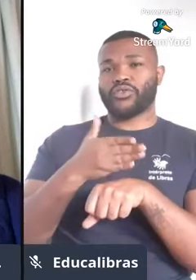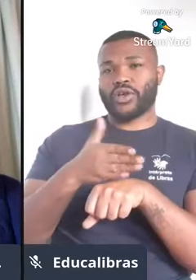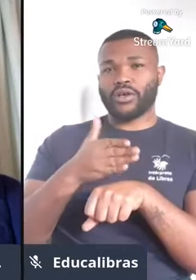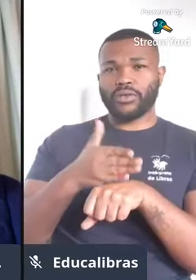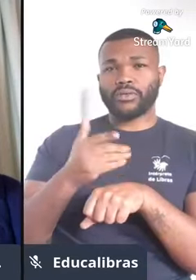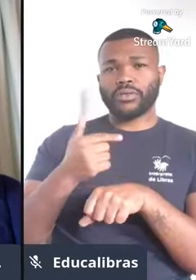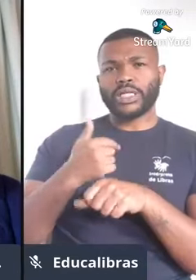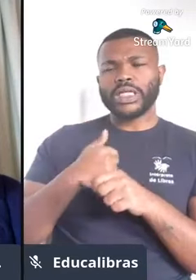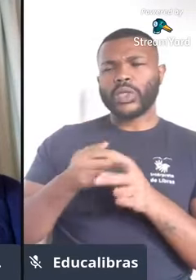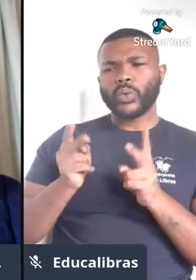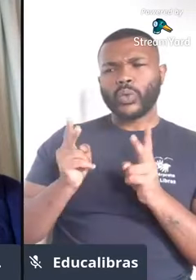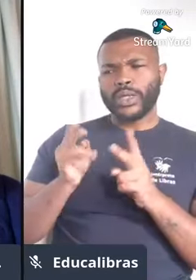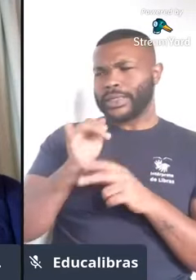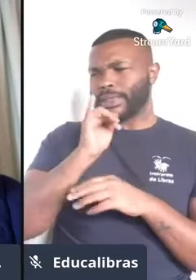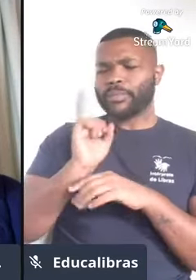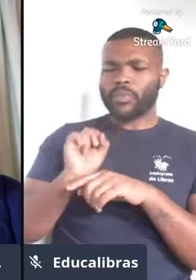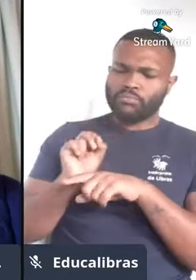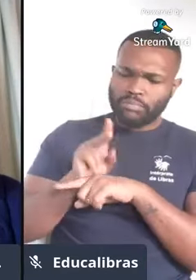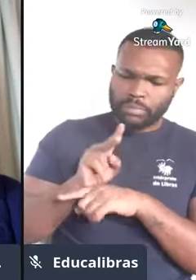quando eu entrei aqui na secretaria,